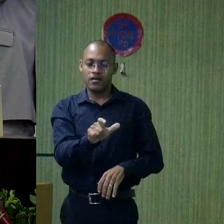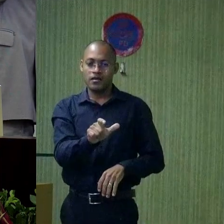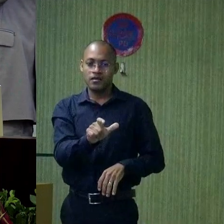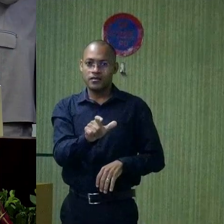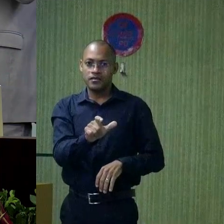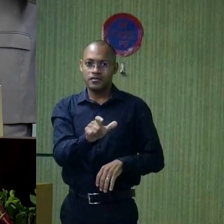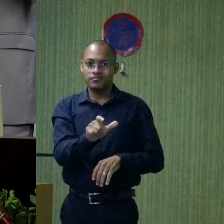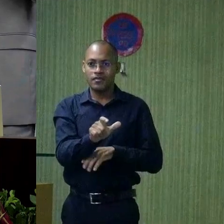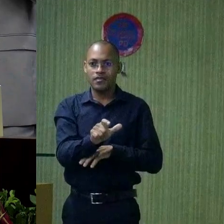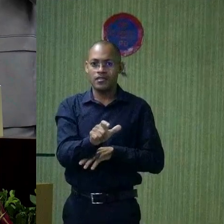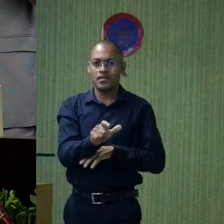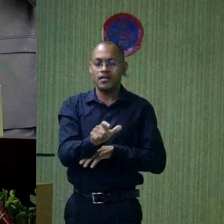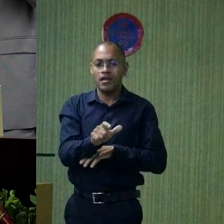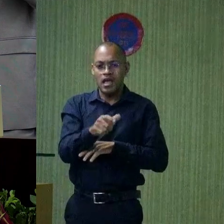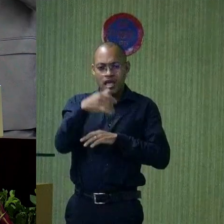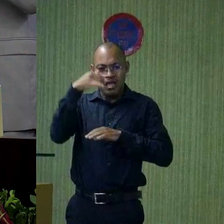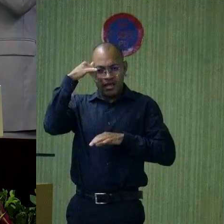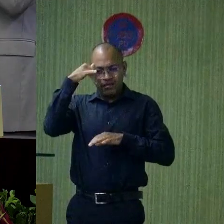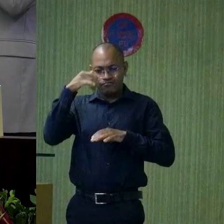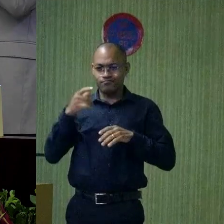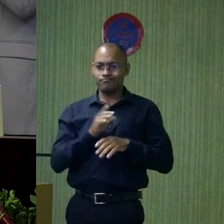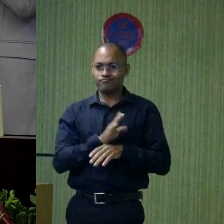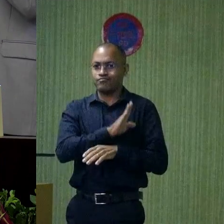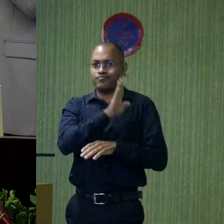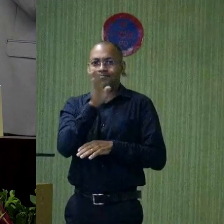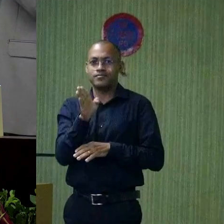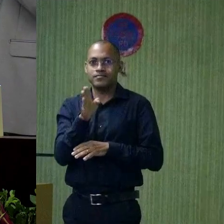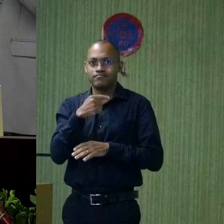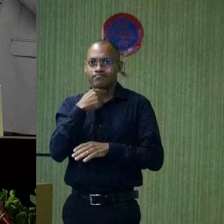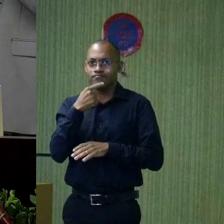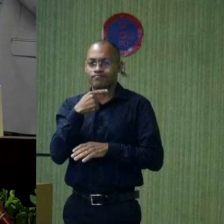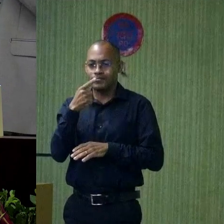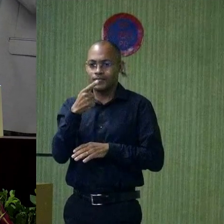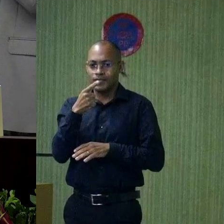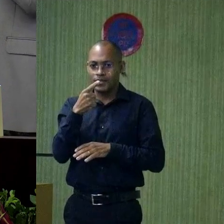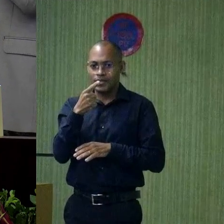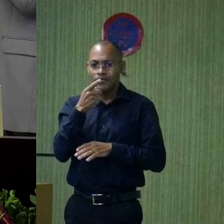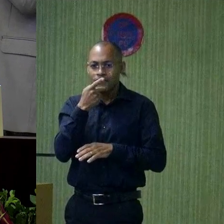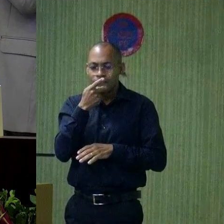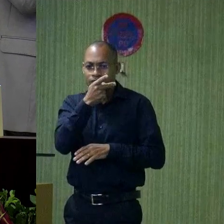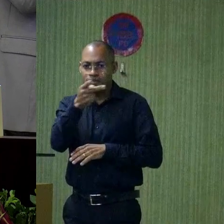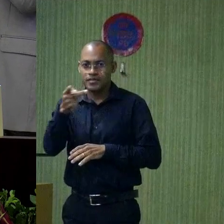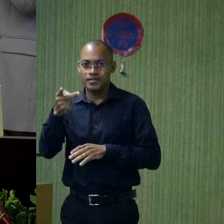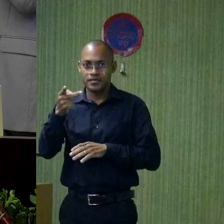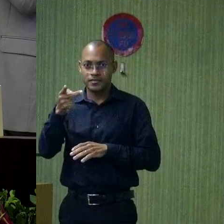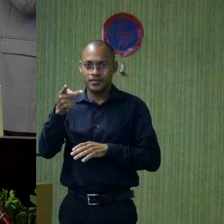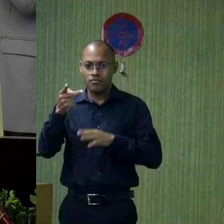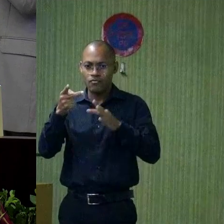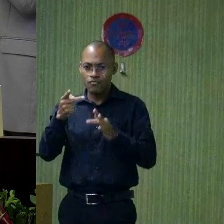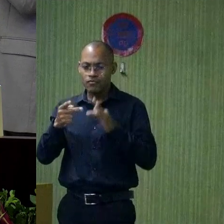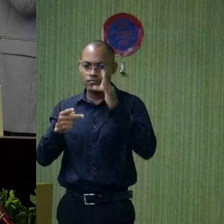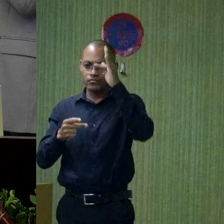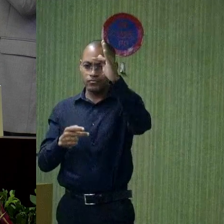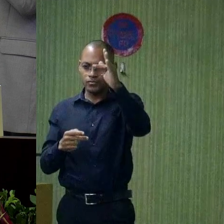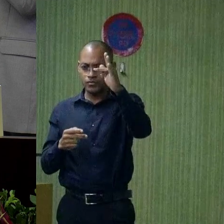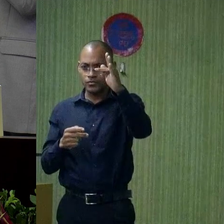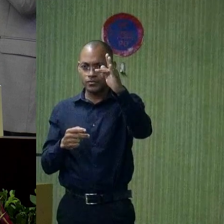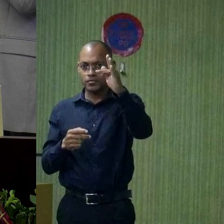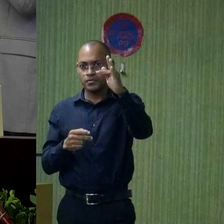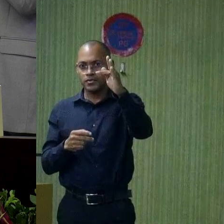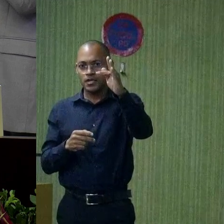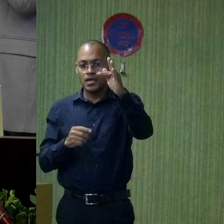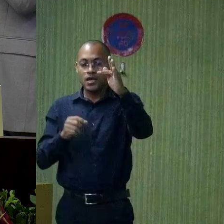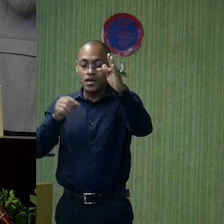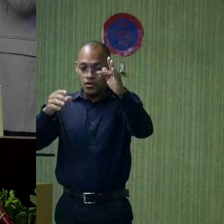visitar de vez em quando amanhã o futuro pelo profundo engajamento com hoje